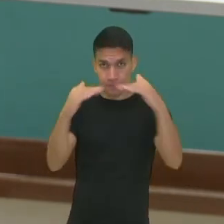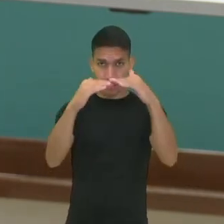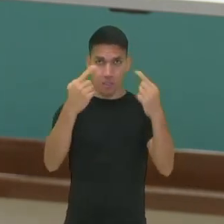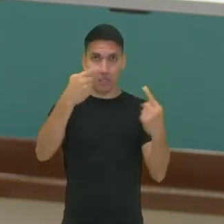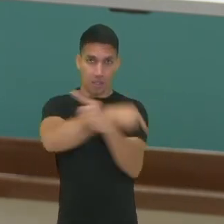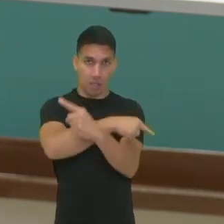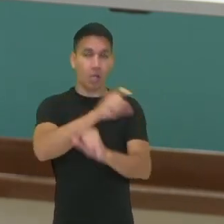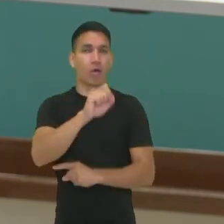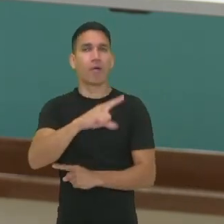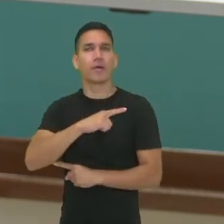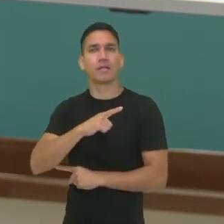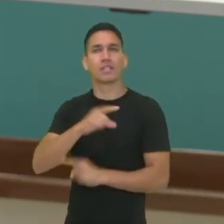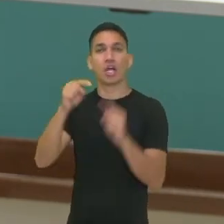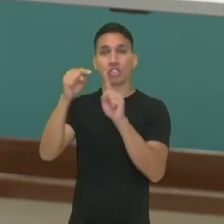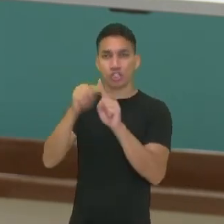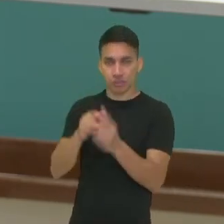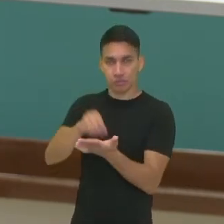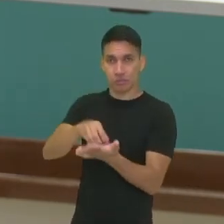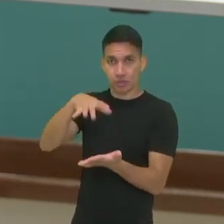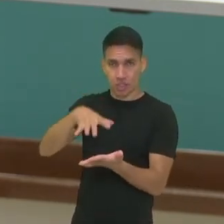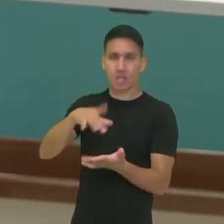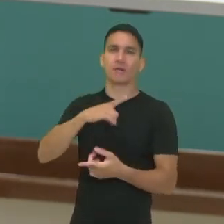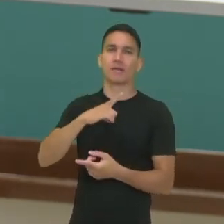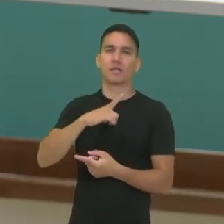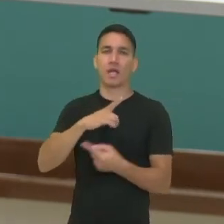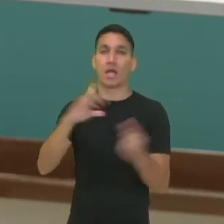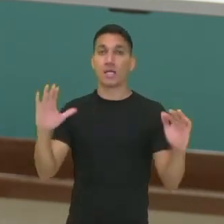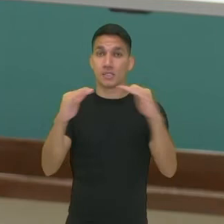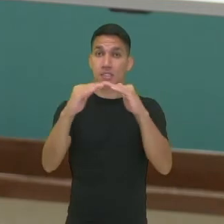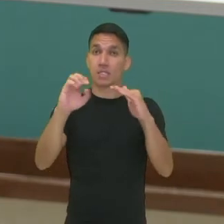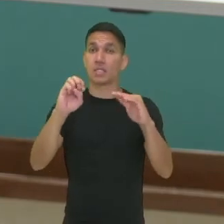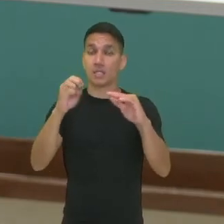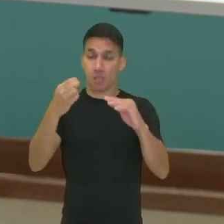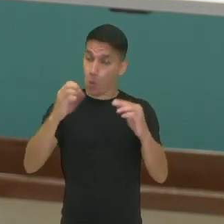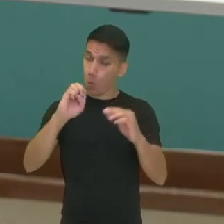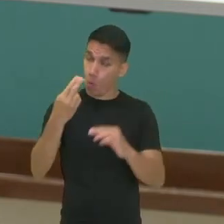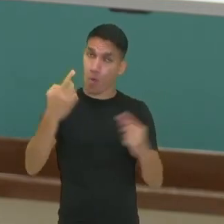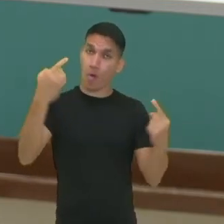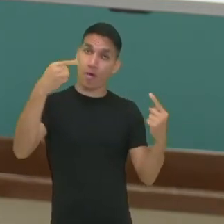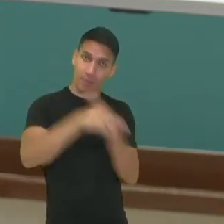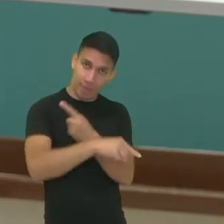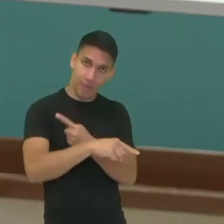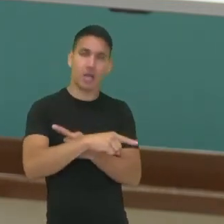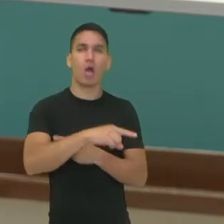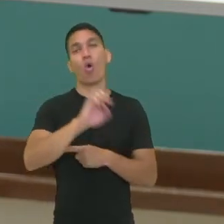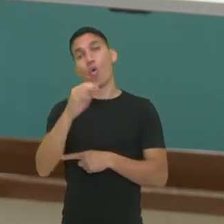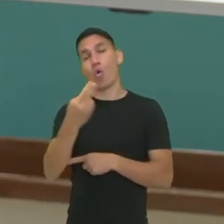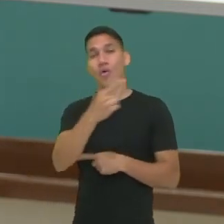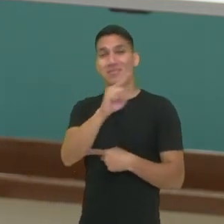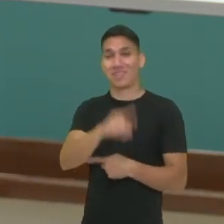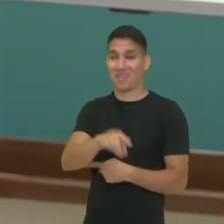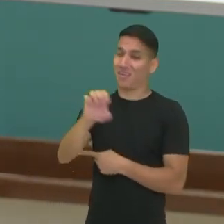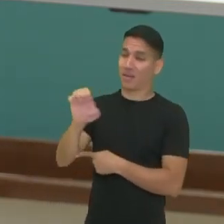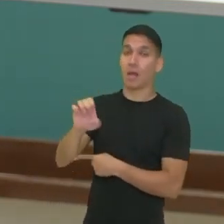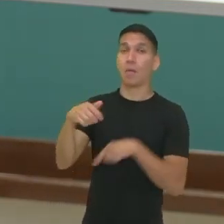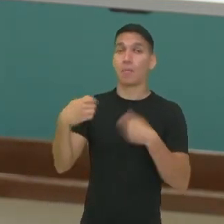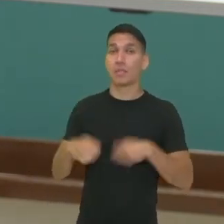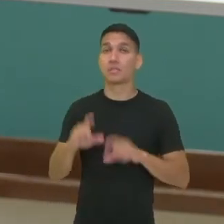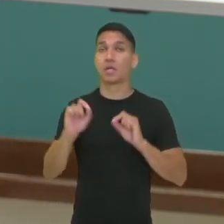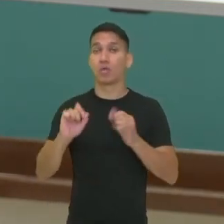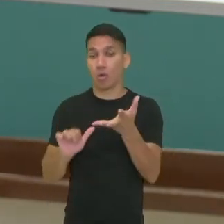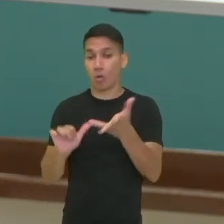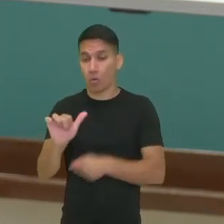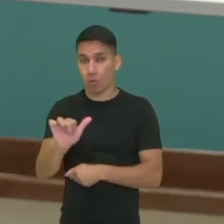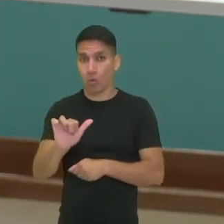tipo geométrica, cis e trans ou ZE, os compostos acíclicos devem apresentar pelo menos uma dupla ligação entre